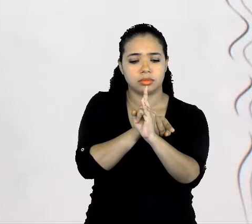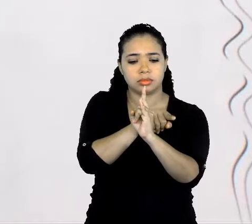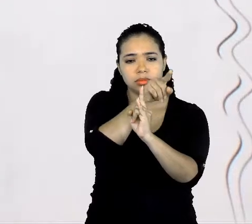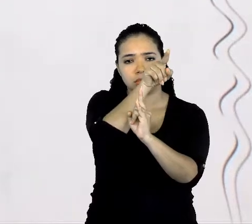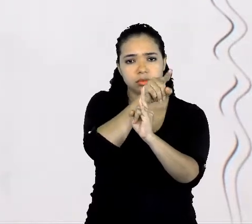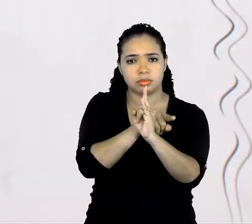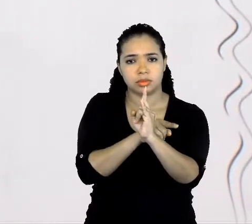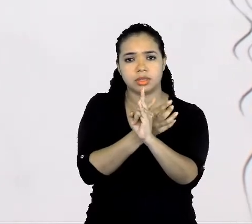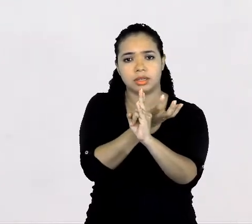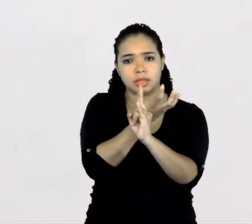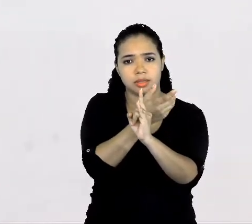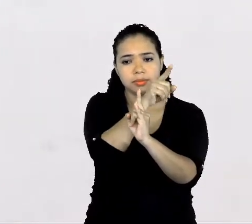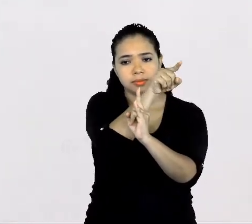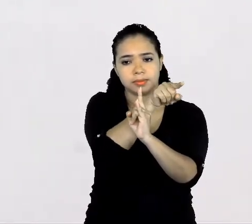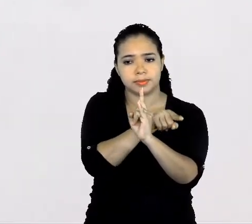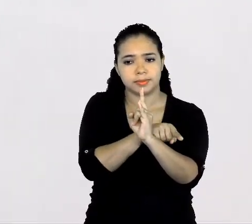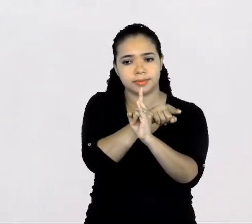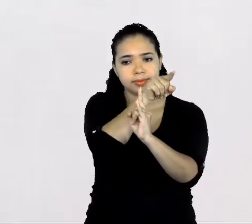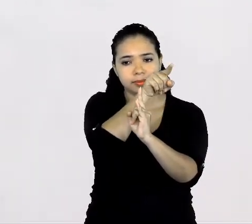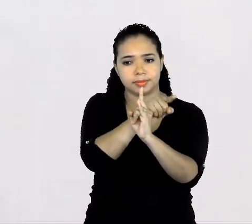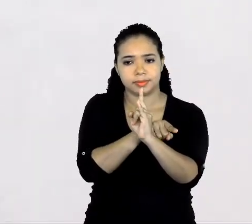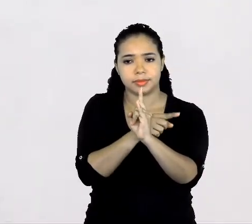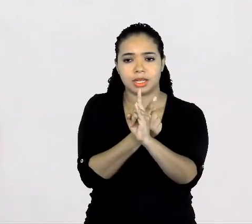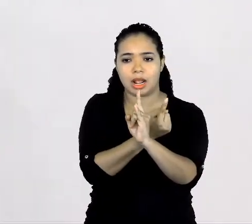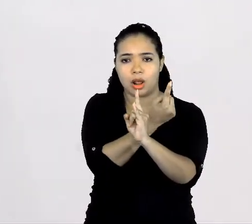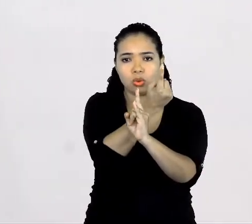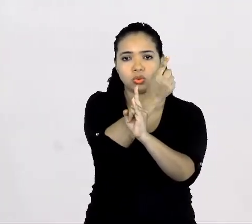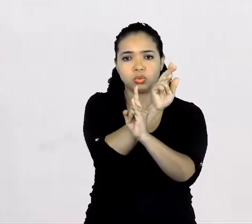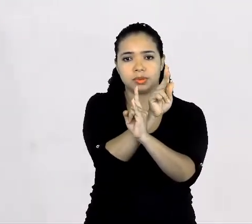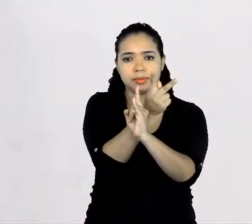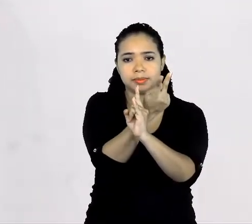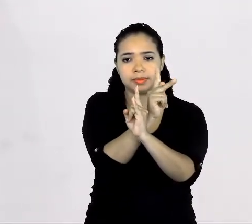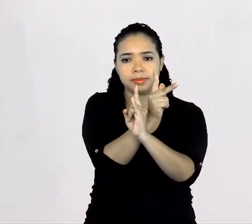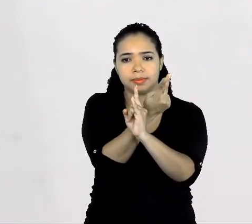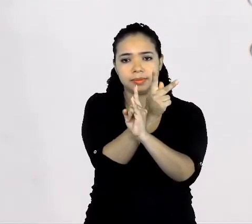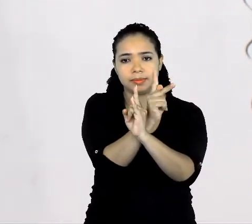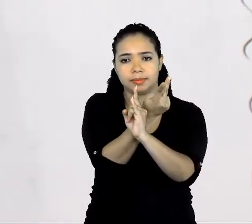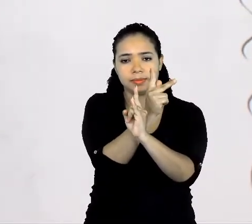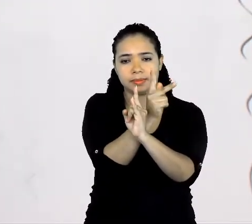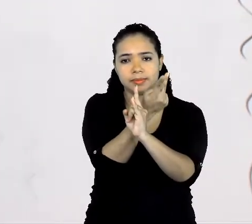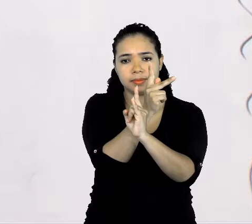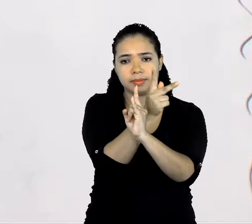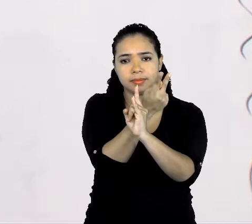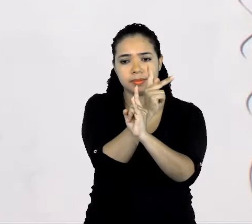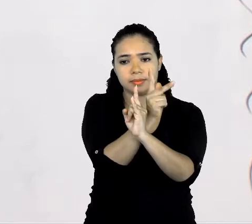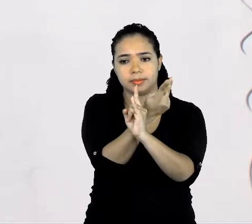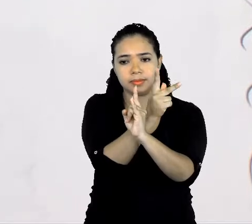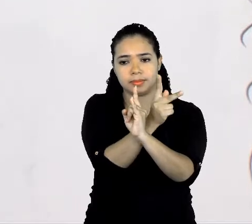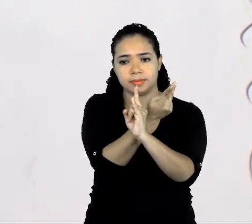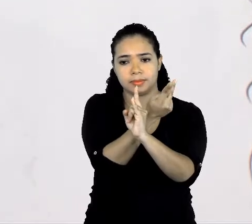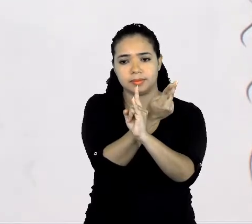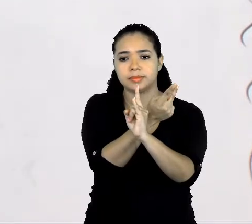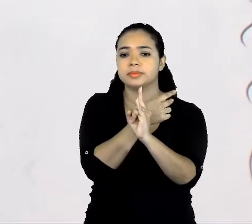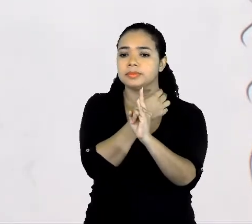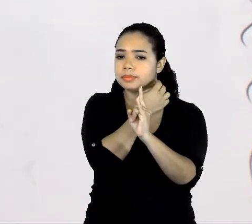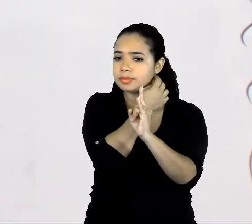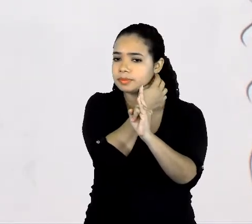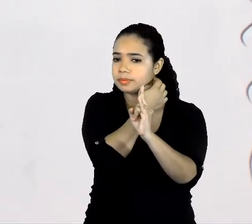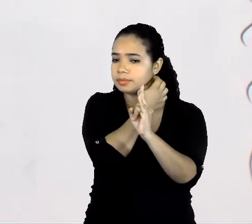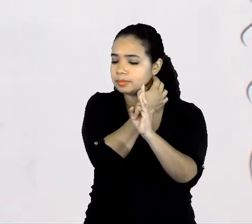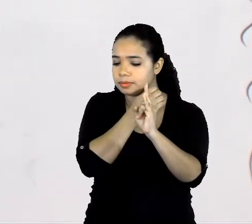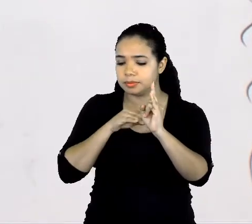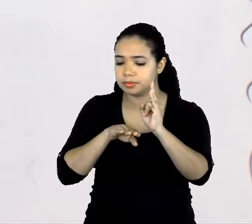essa reta aqui. Não é isso? Então perceba, aqui eu tenho um triângulo retângulo, certo? Por esse